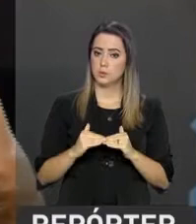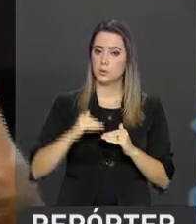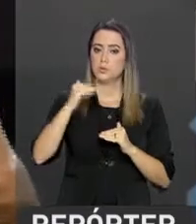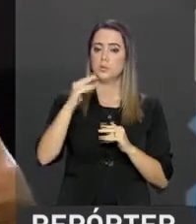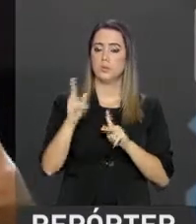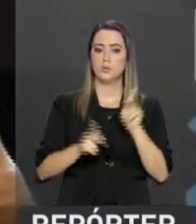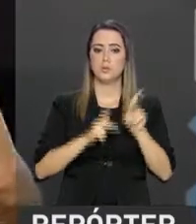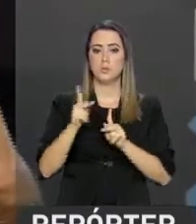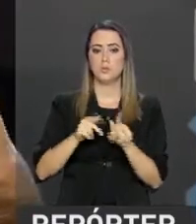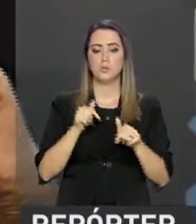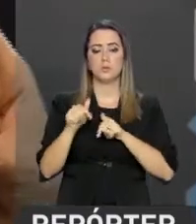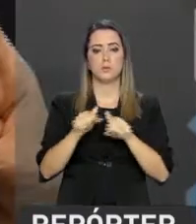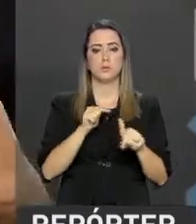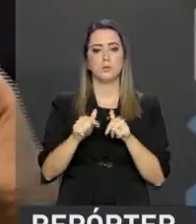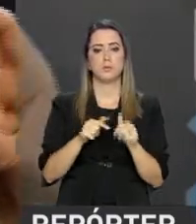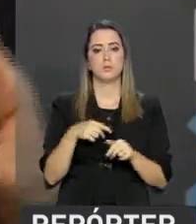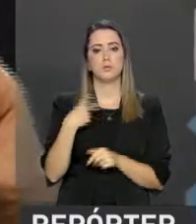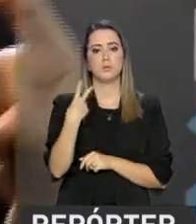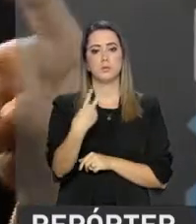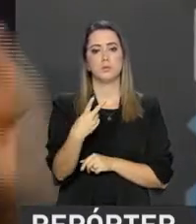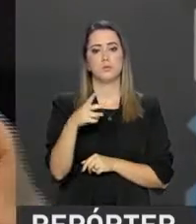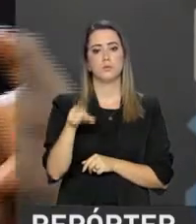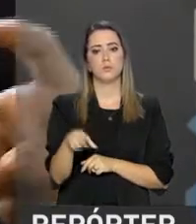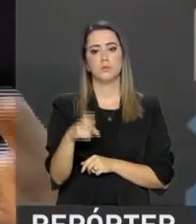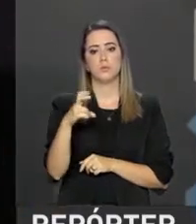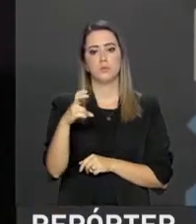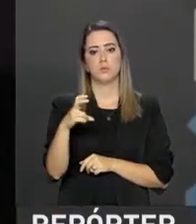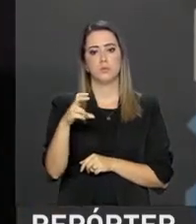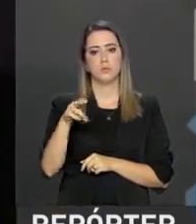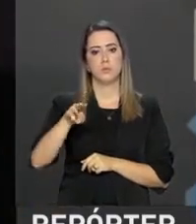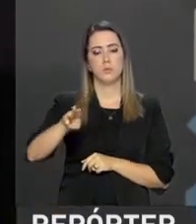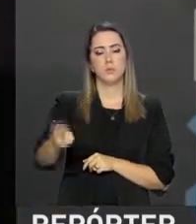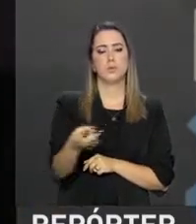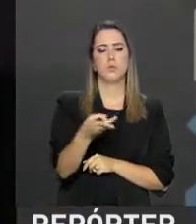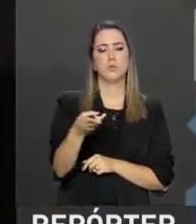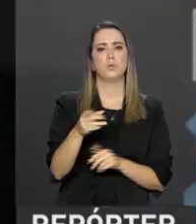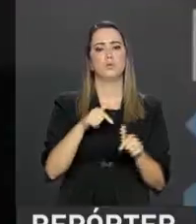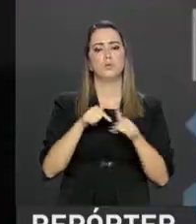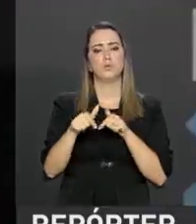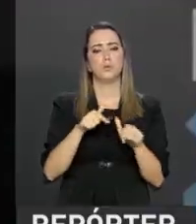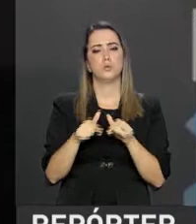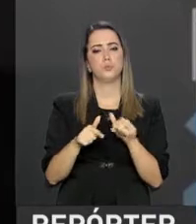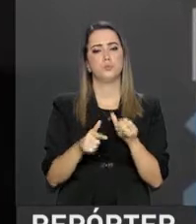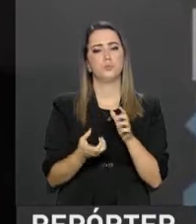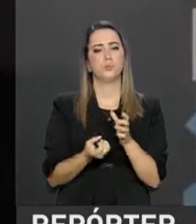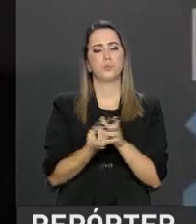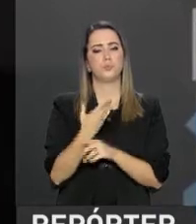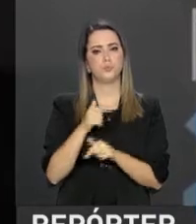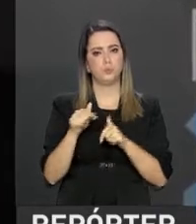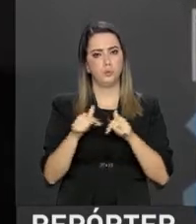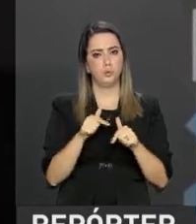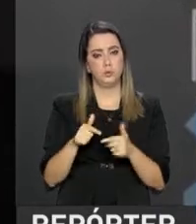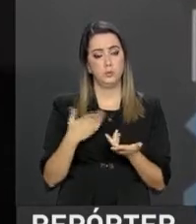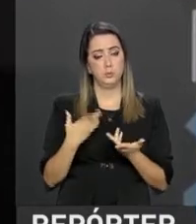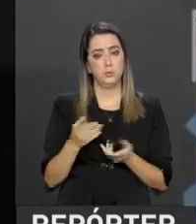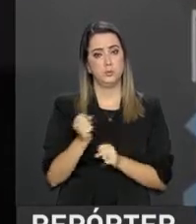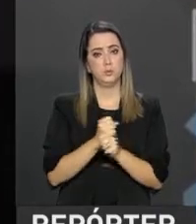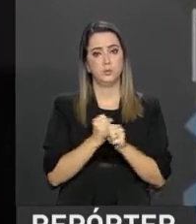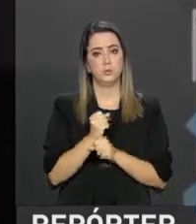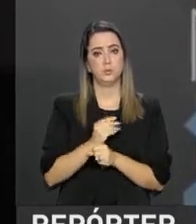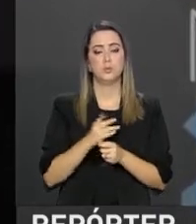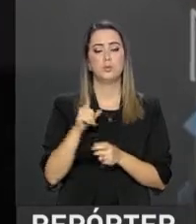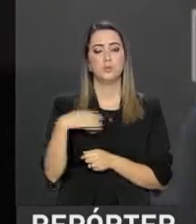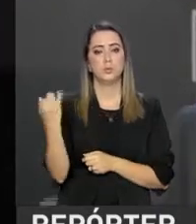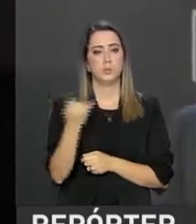população empregada de dois e meio milhões de empregos este ano isso gera muita oportunidade de investimento e